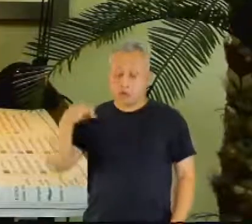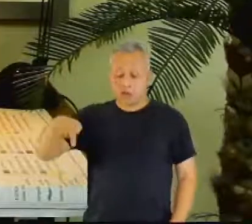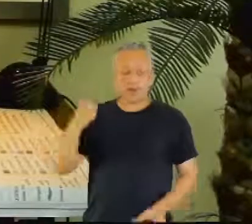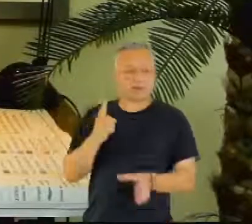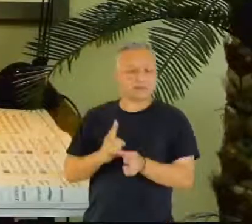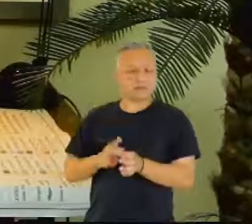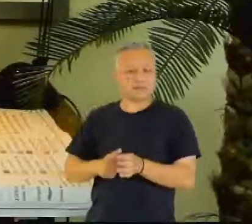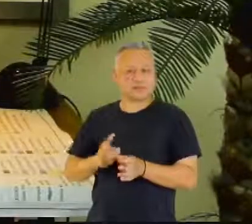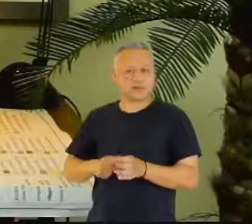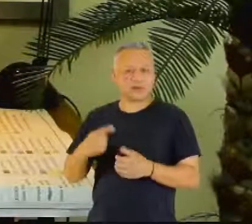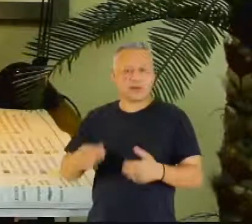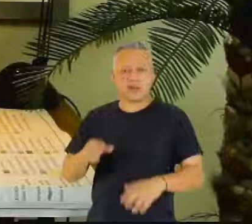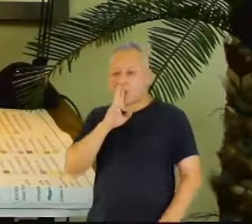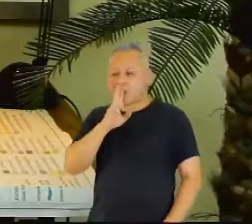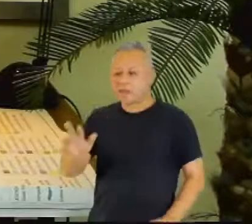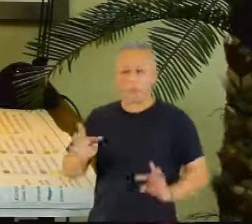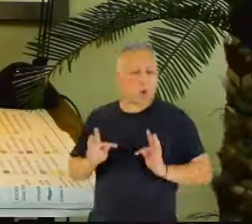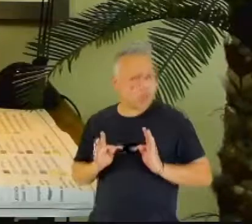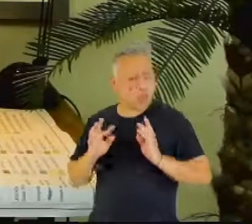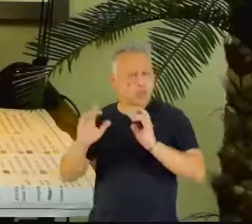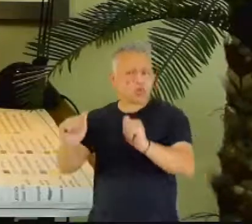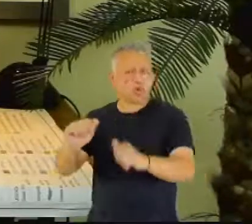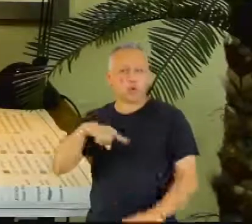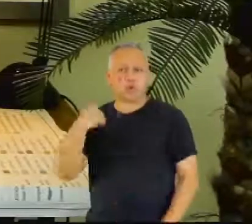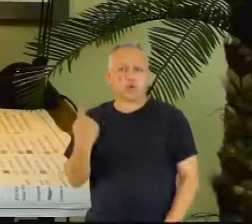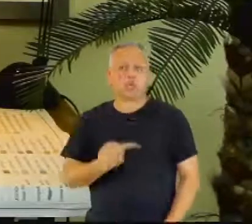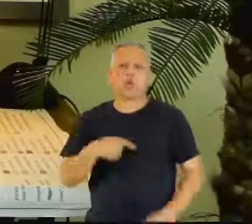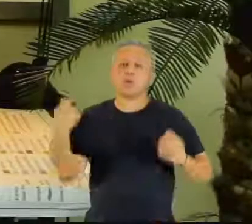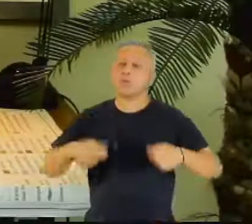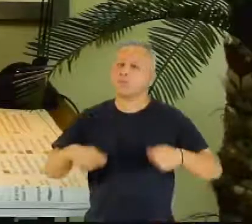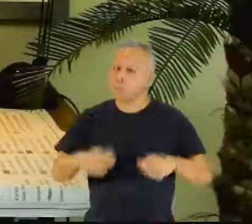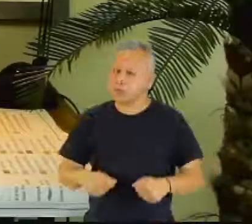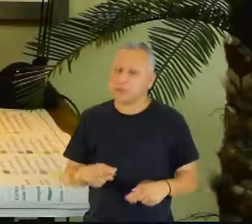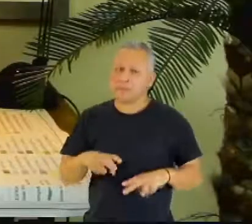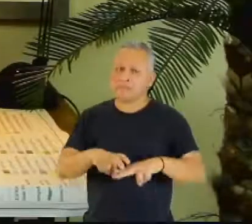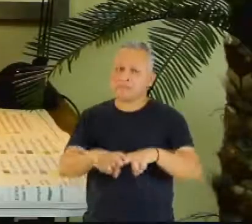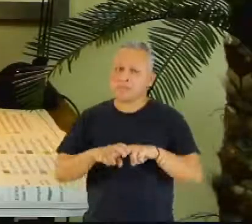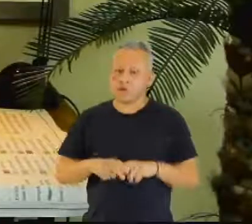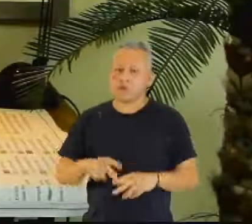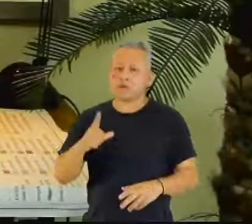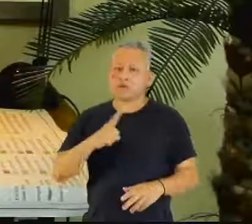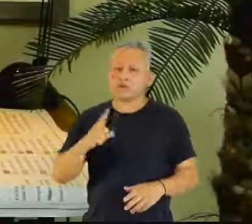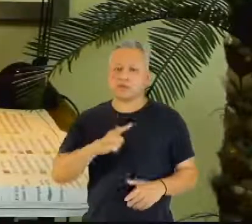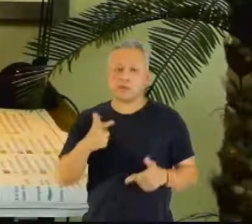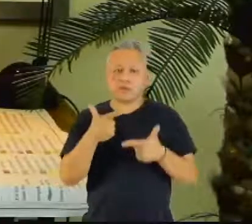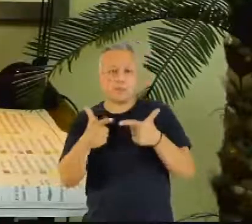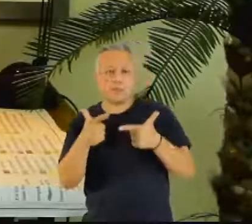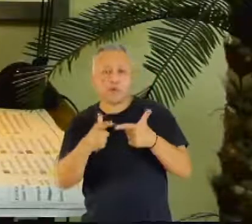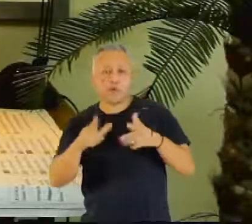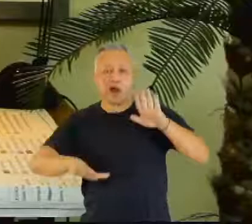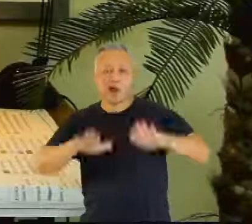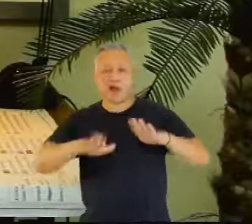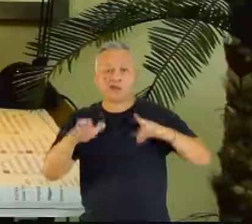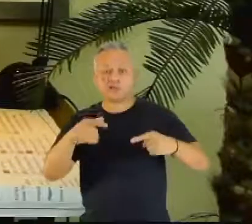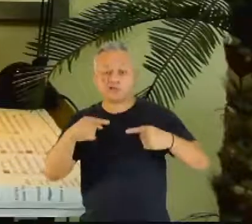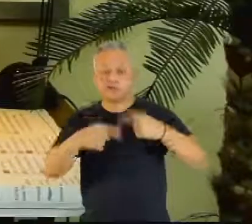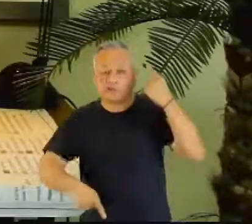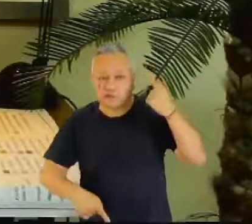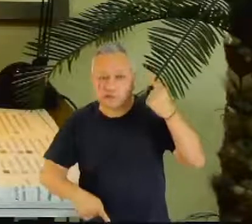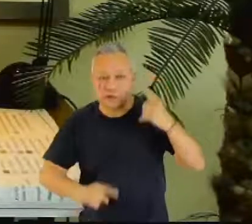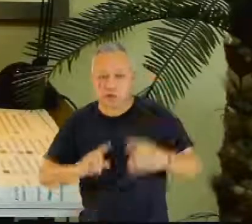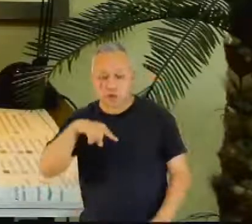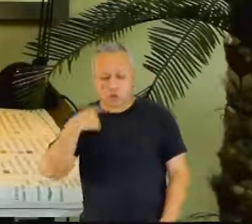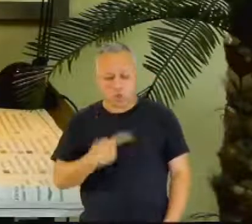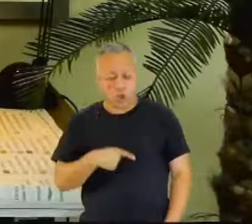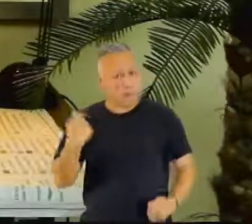município, é a solução para muito de nossas necessidades. Porém, esses ativos ainda estão desencontrados.